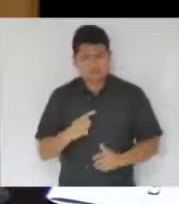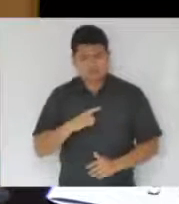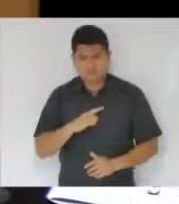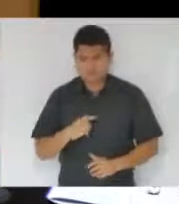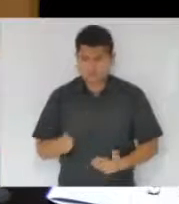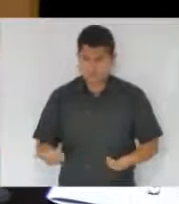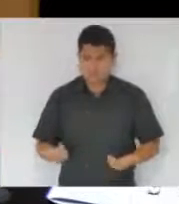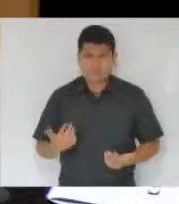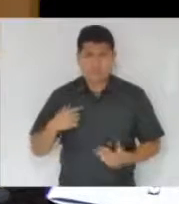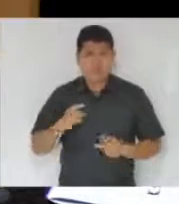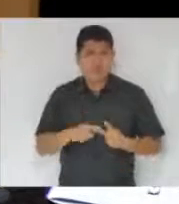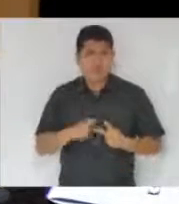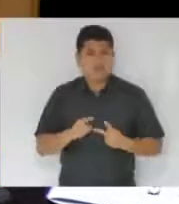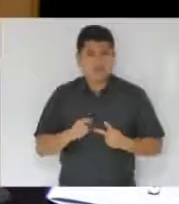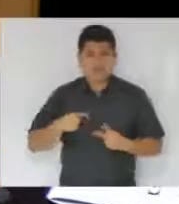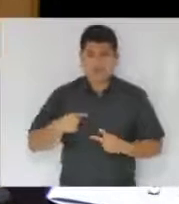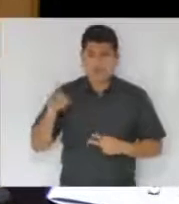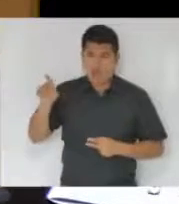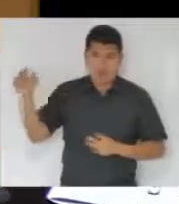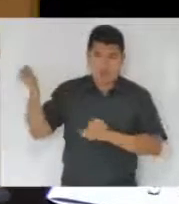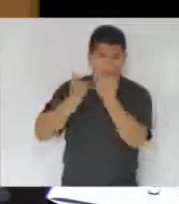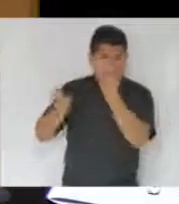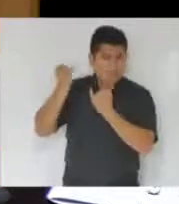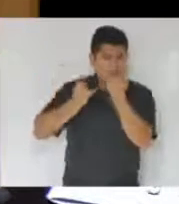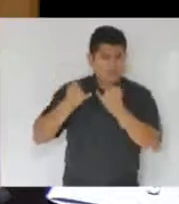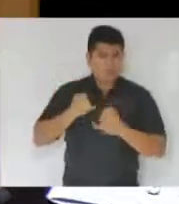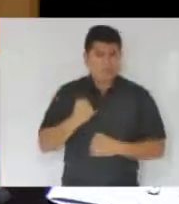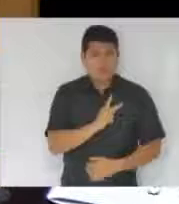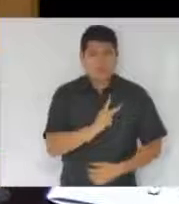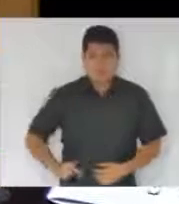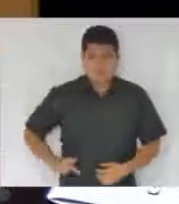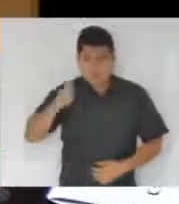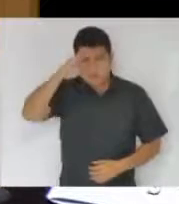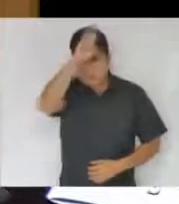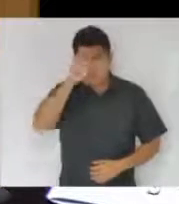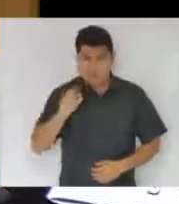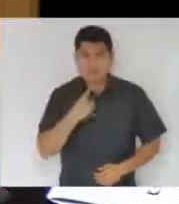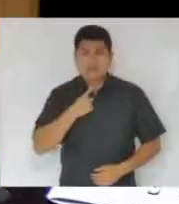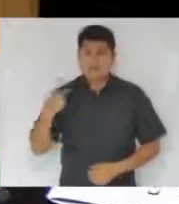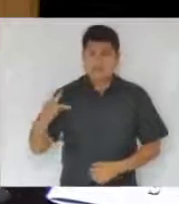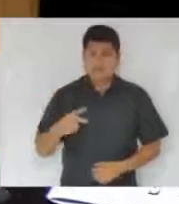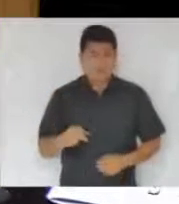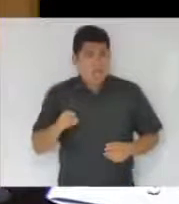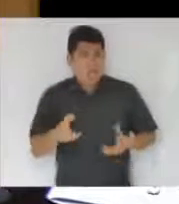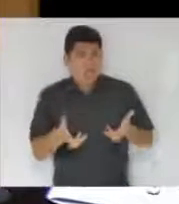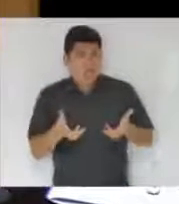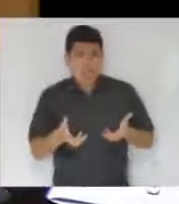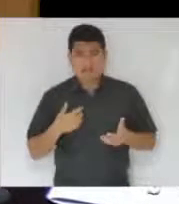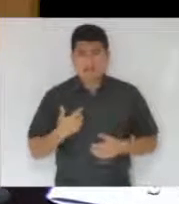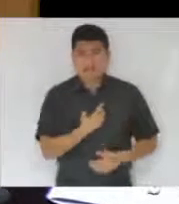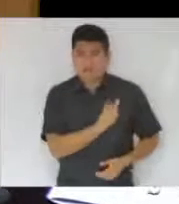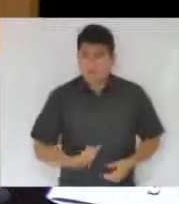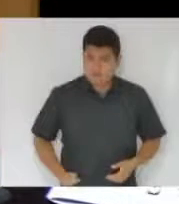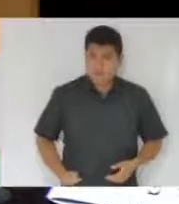falar do presidente Bolsonaro, é isso que ele quer. Eu espero que o governador esteja aliado,